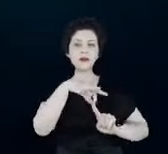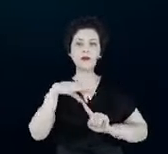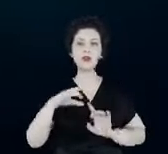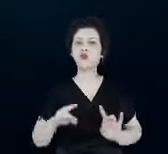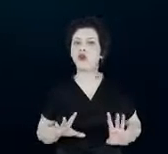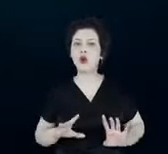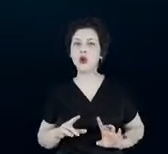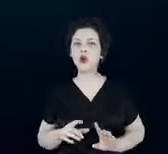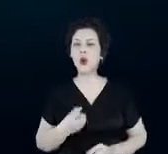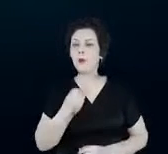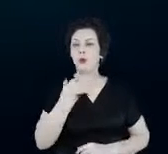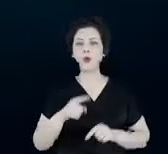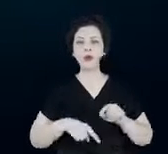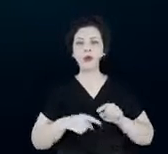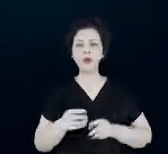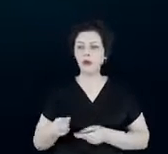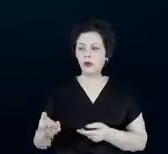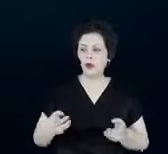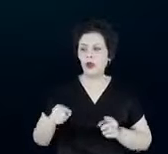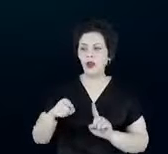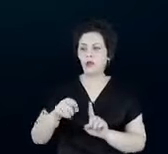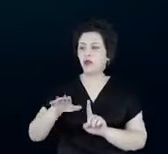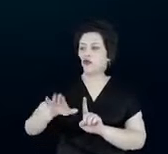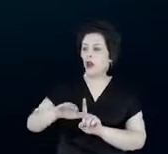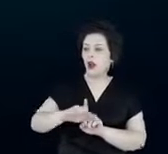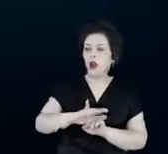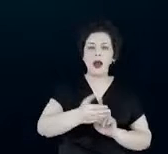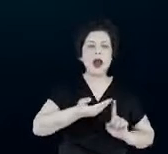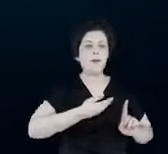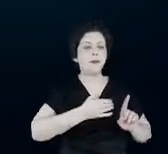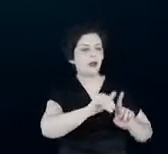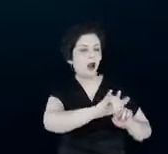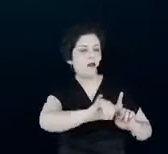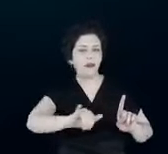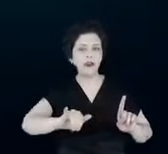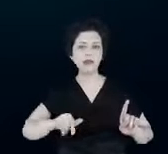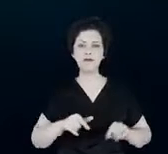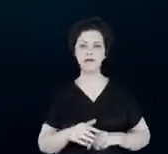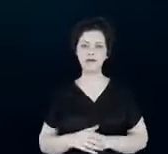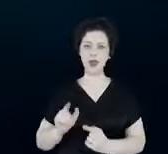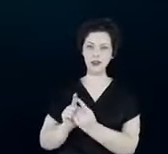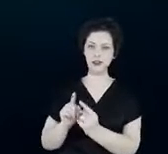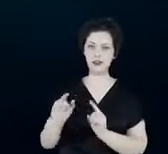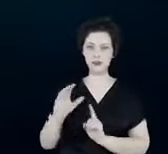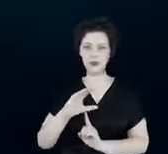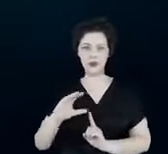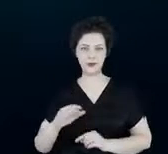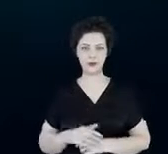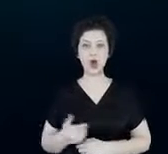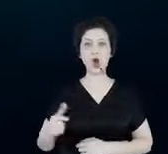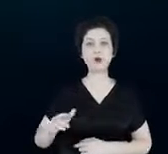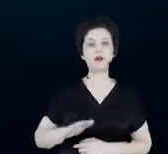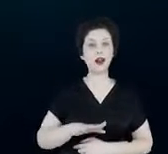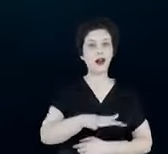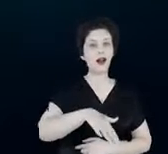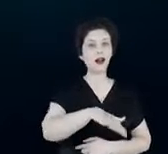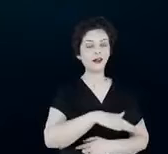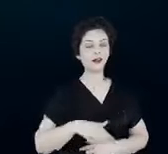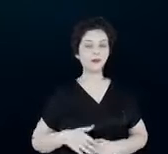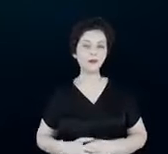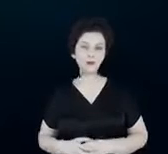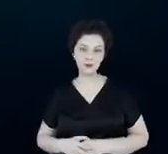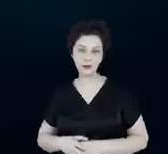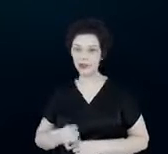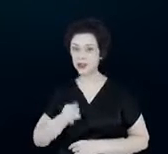oferece para o cliente e eles vão indicar os clientes Então todo quando a gente pensar em atendimento ao cliente e outras áreas operacionais né